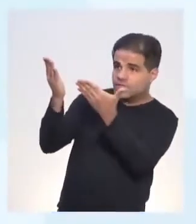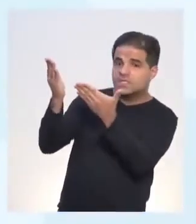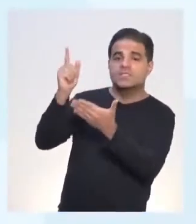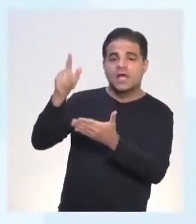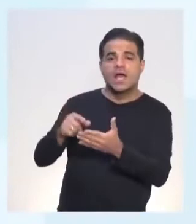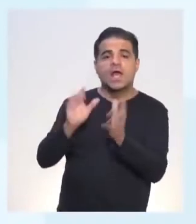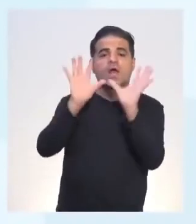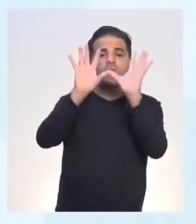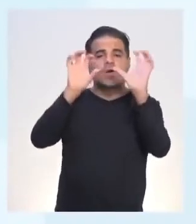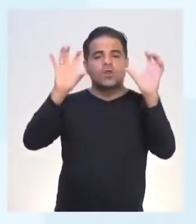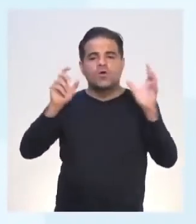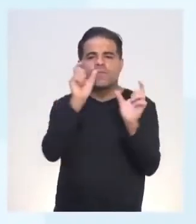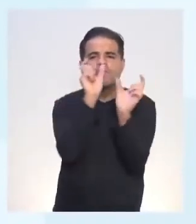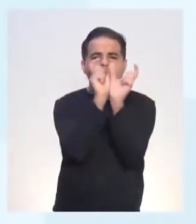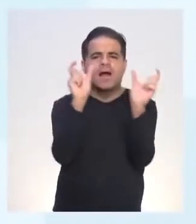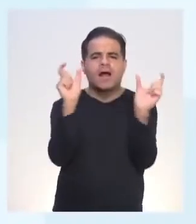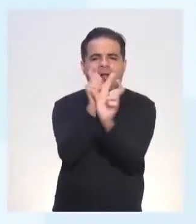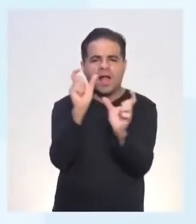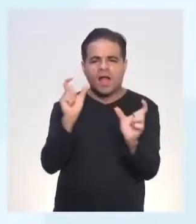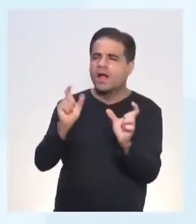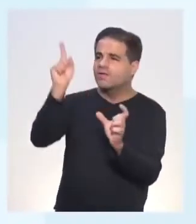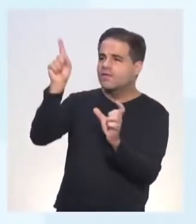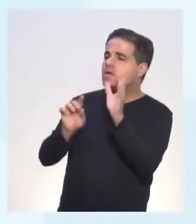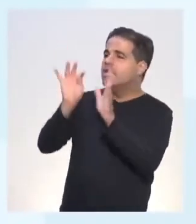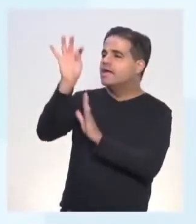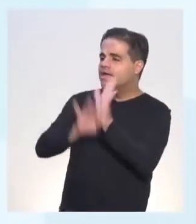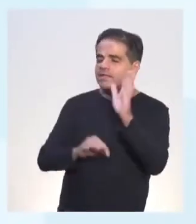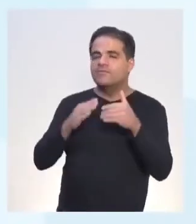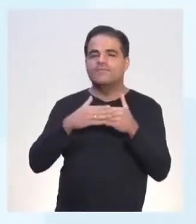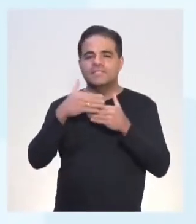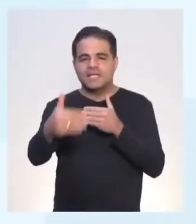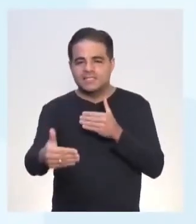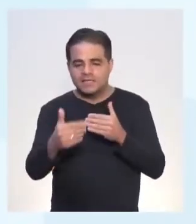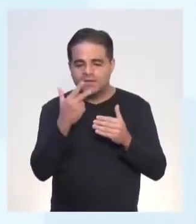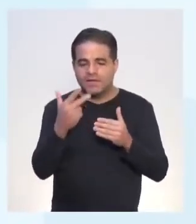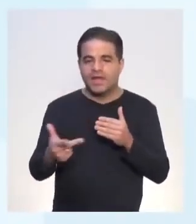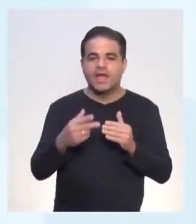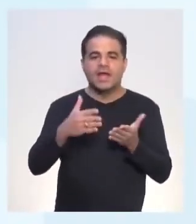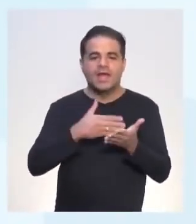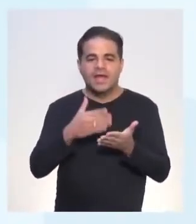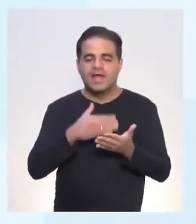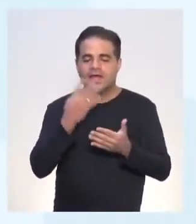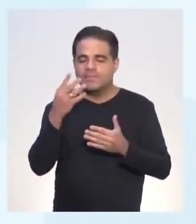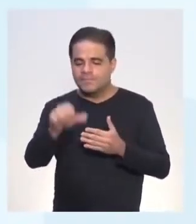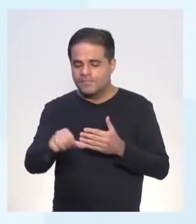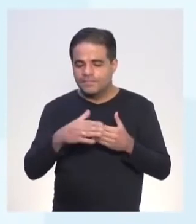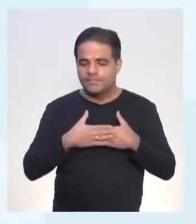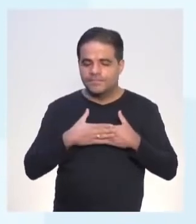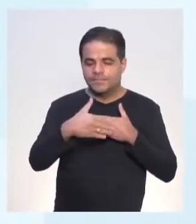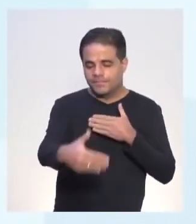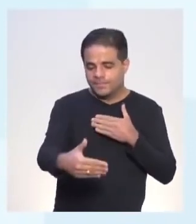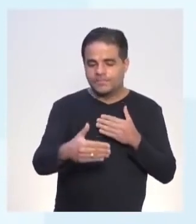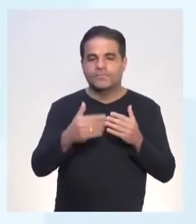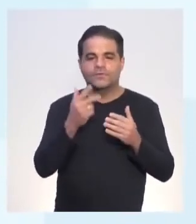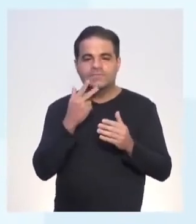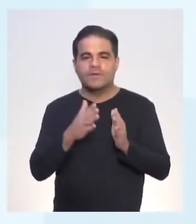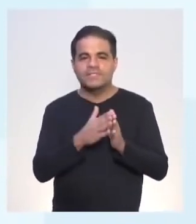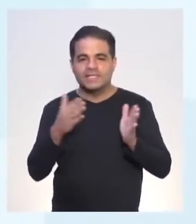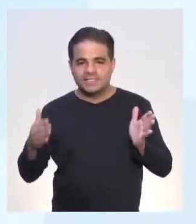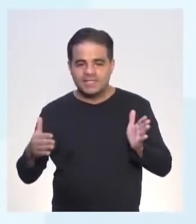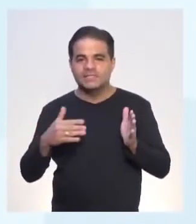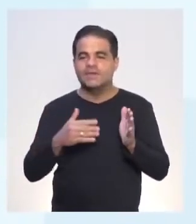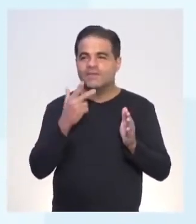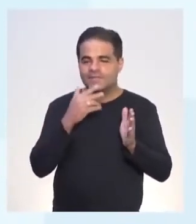uma nuvem de palavras, tá? Que está no texto da página 49 aí do Caderno Aprender Sempre. Então, olha só, nesse